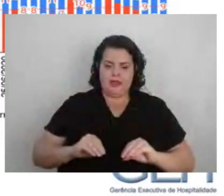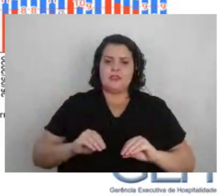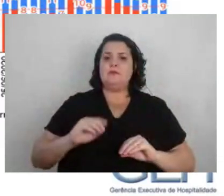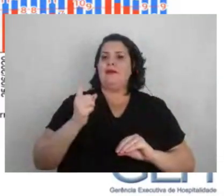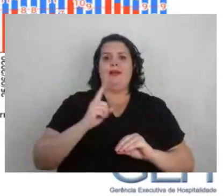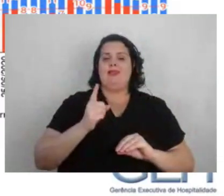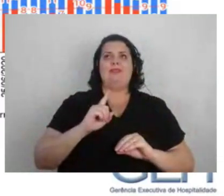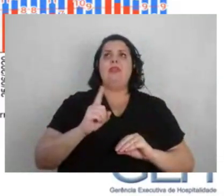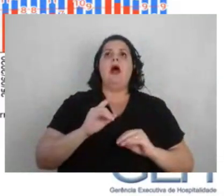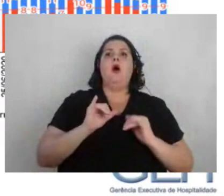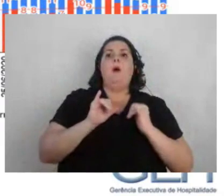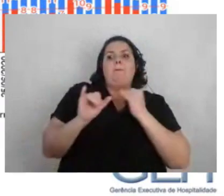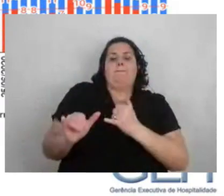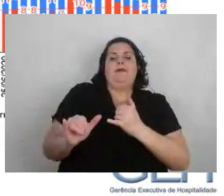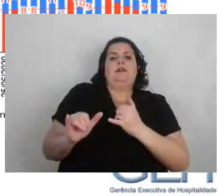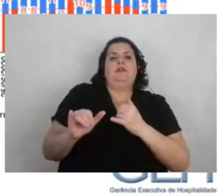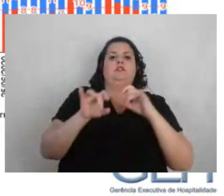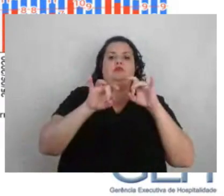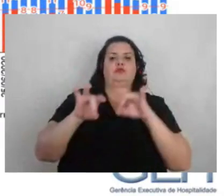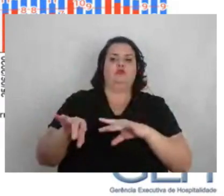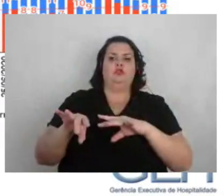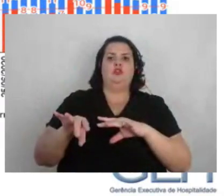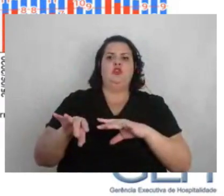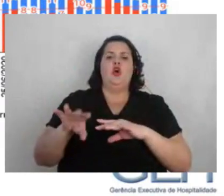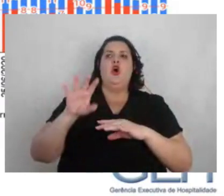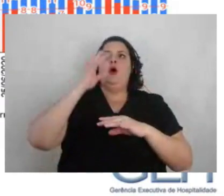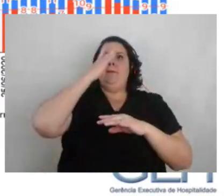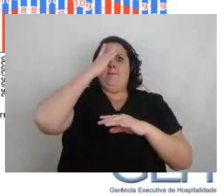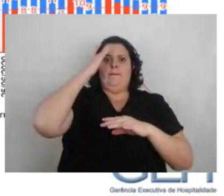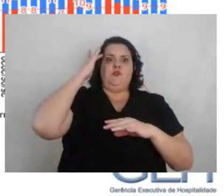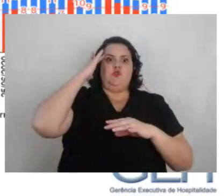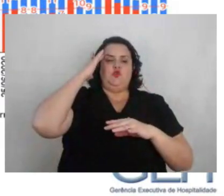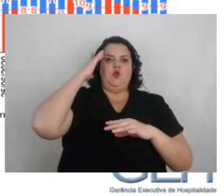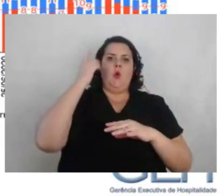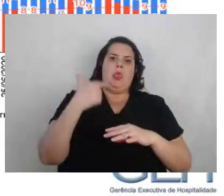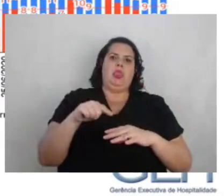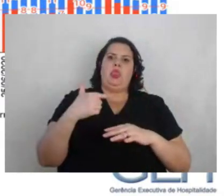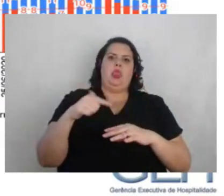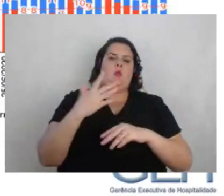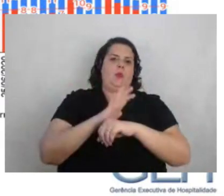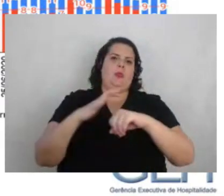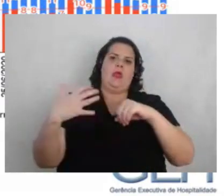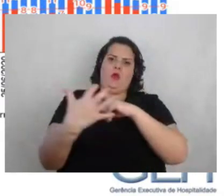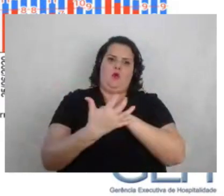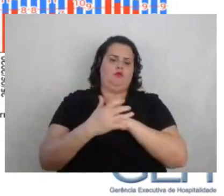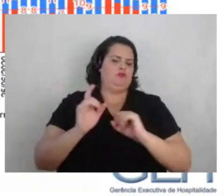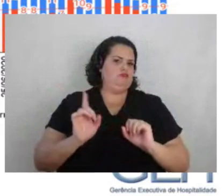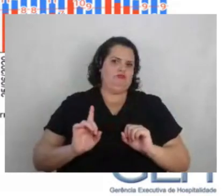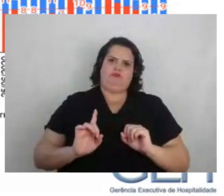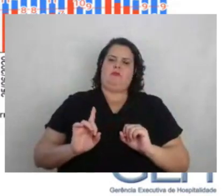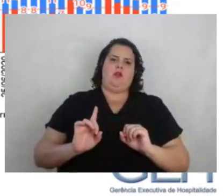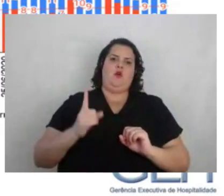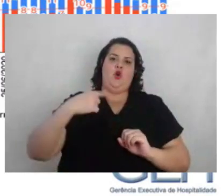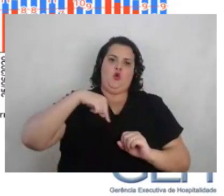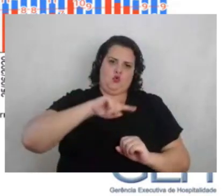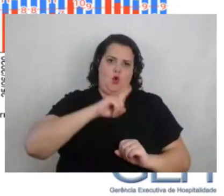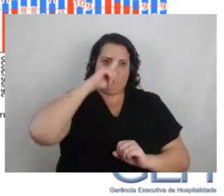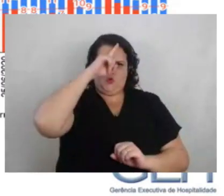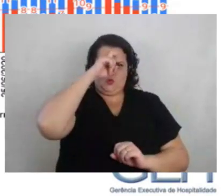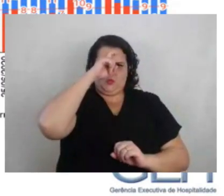é totalmente Covid está virando as costas, foi uma decisão, mas o nosso pronto-socorro continuou atendendo